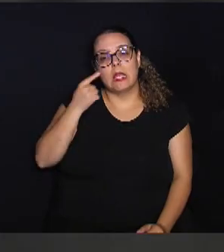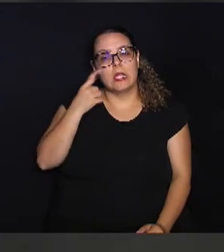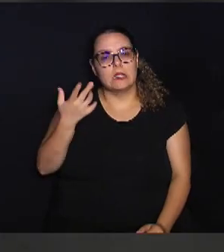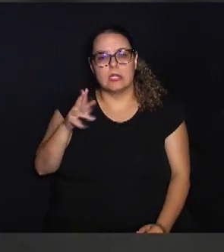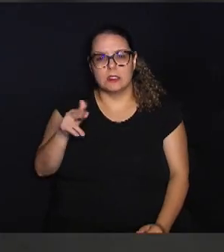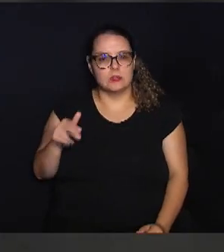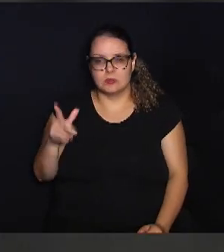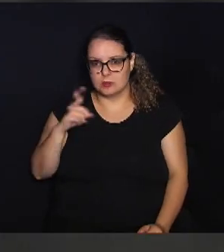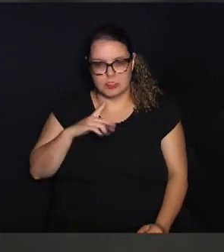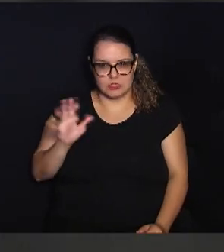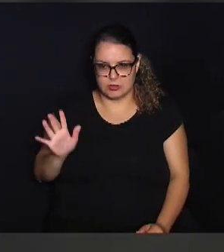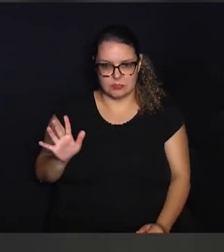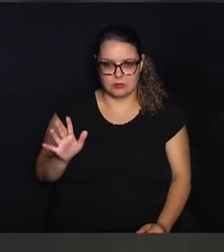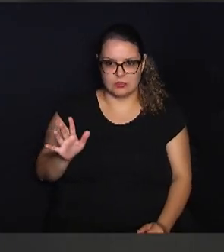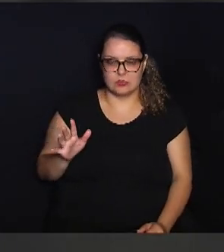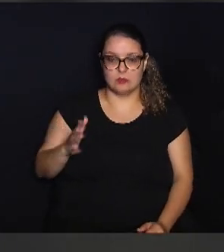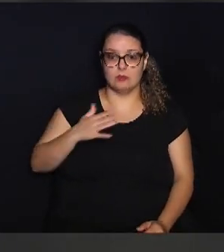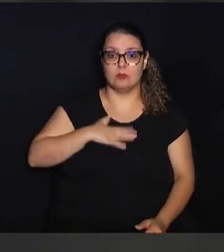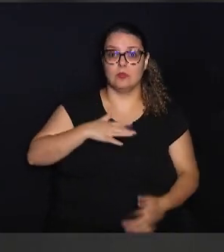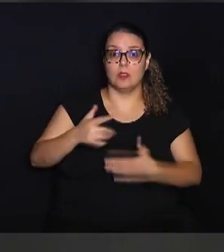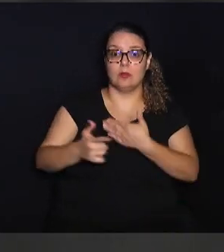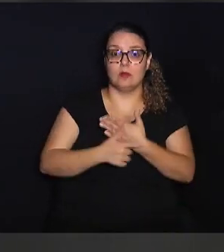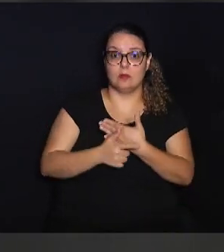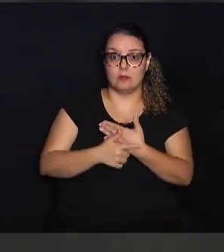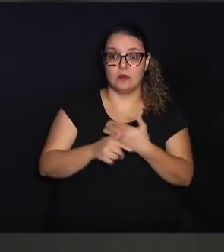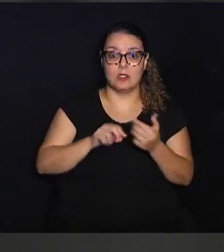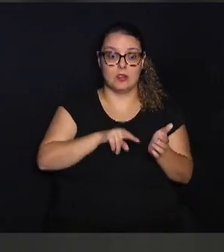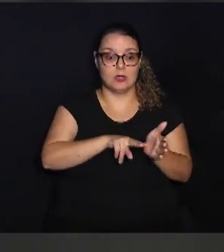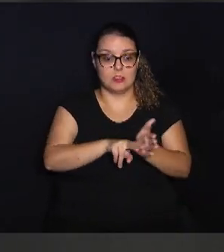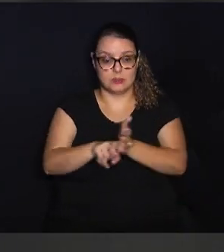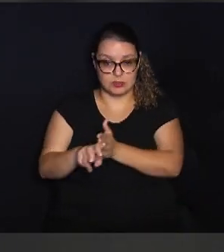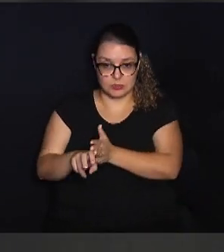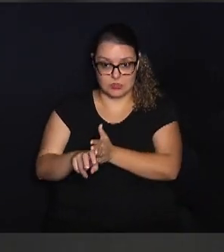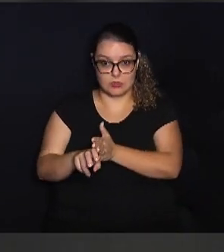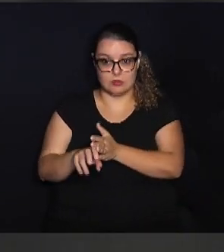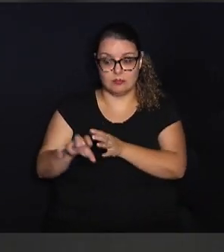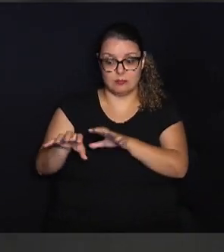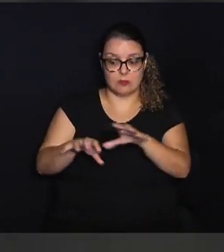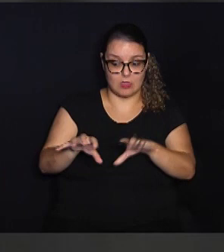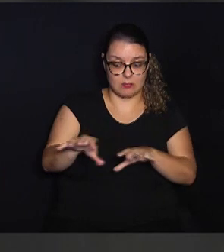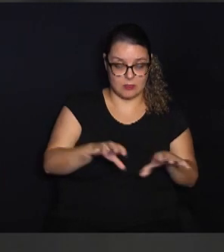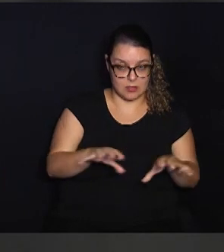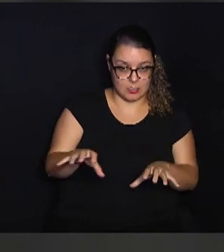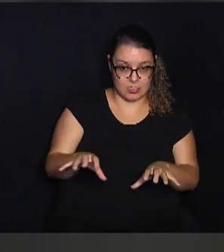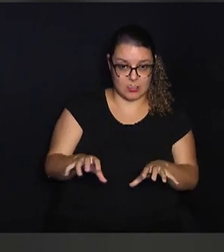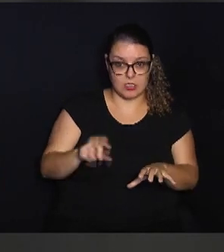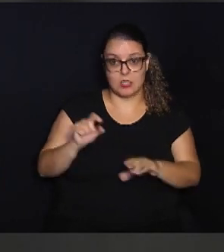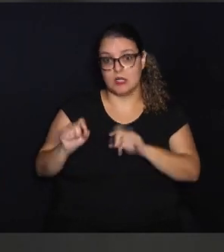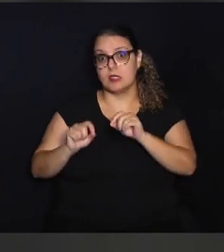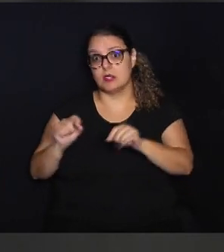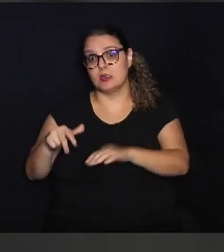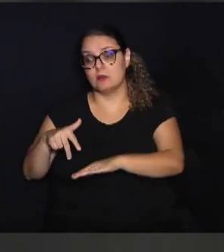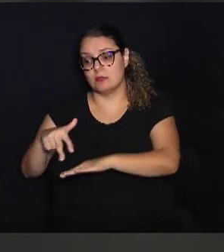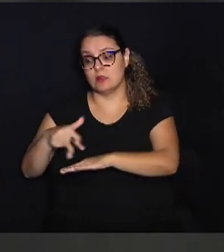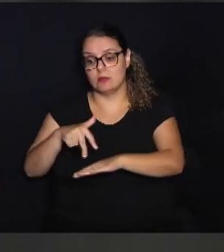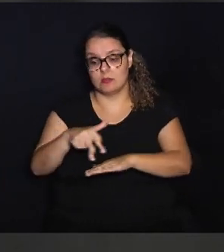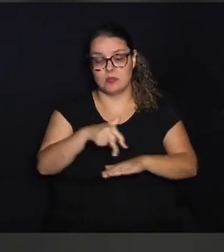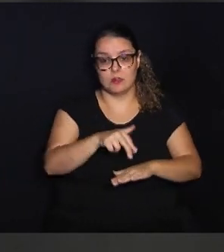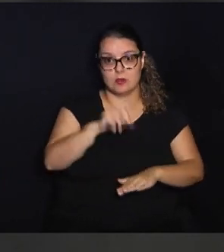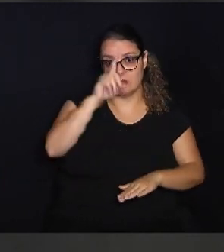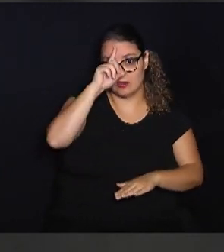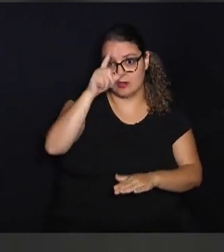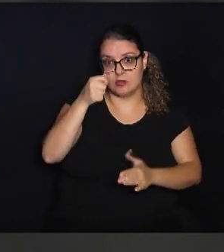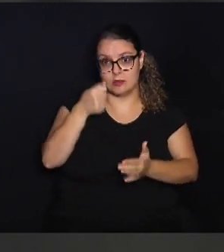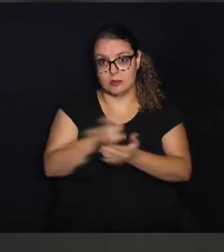né? Na verdade, o meu papel aqui era diagnosticar, mapear quem são os atores, os donos do poder